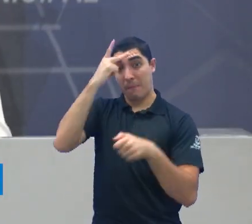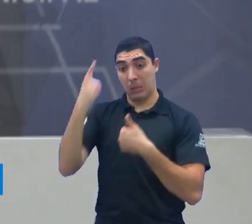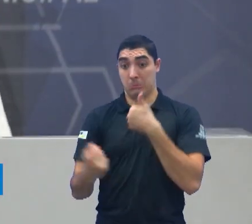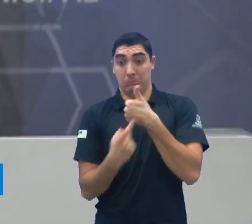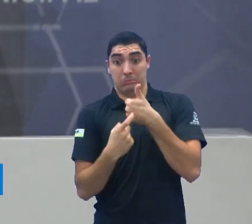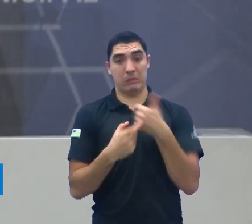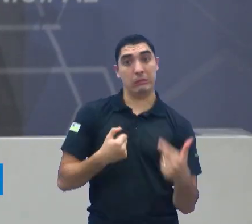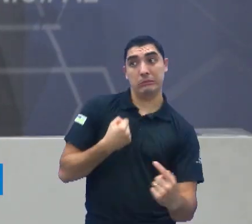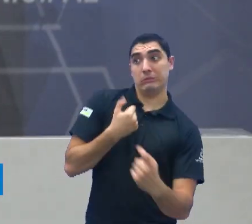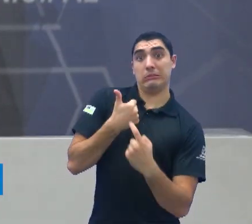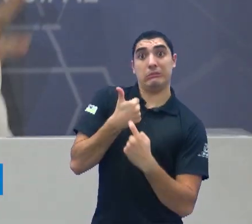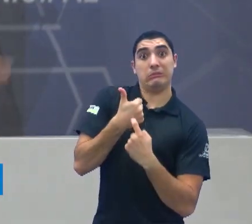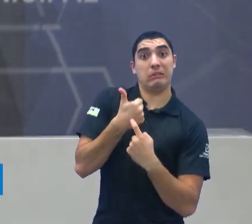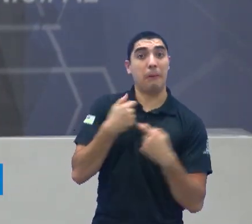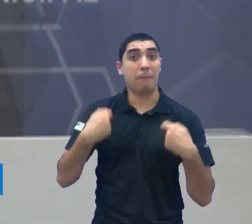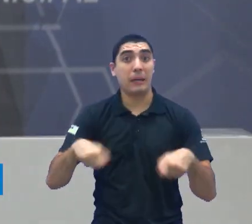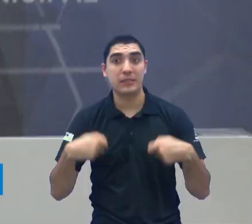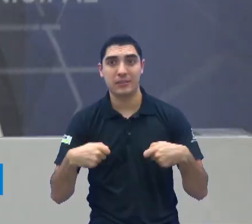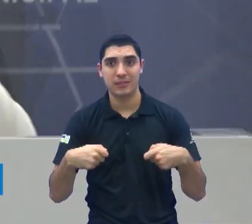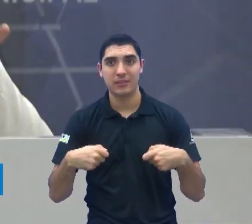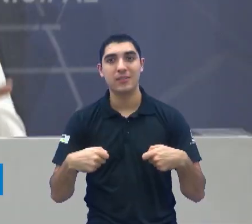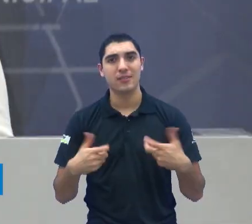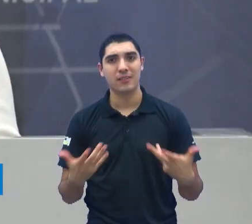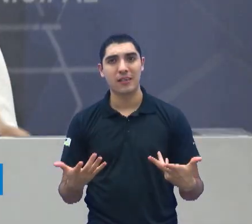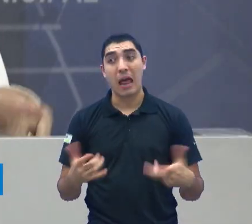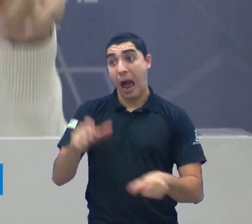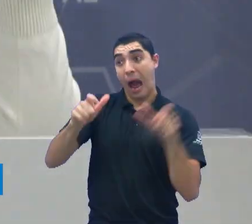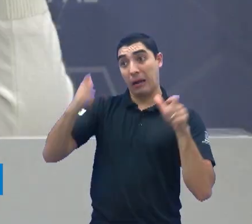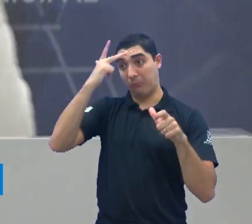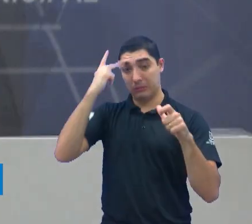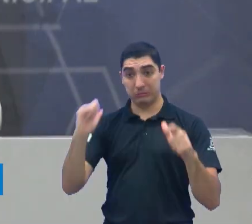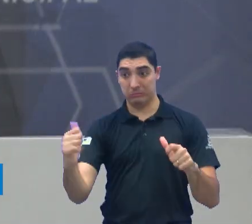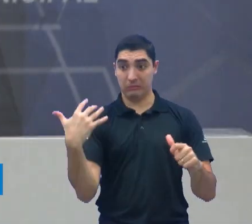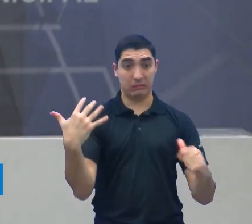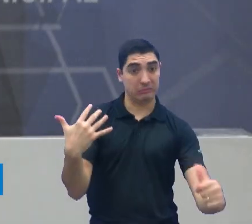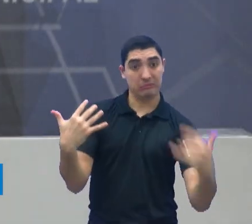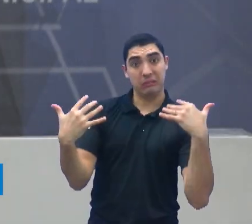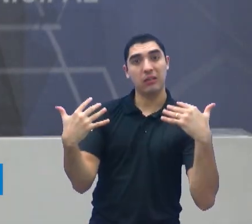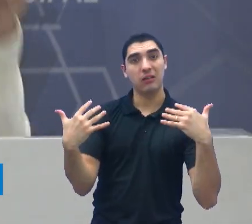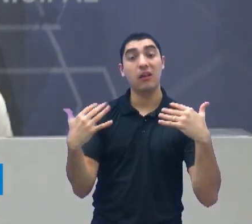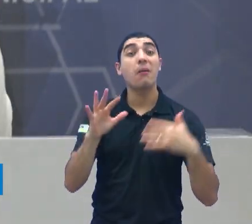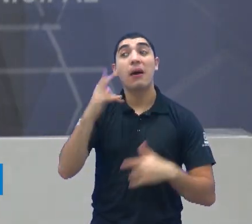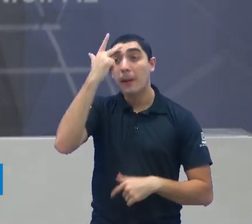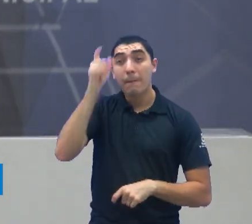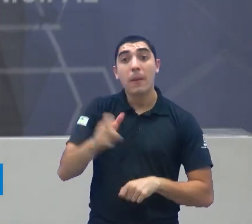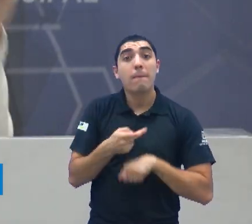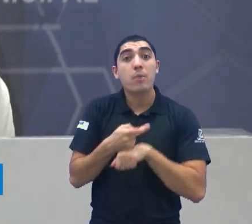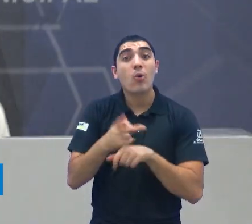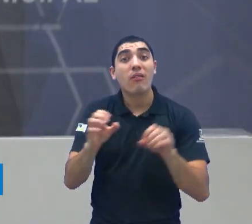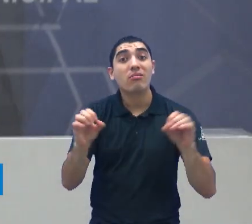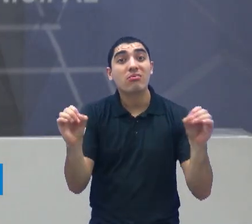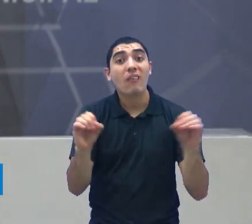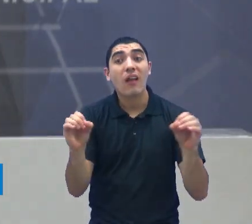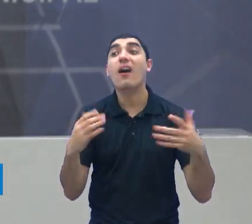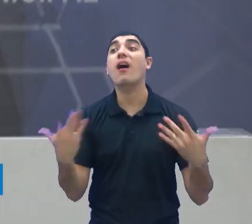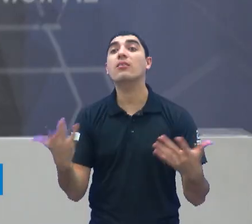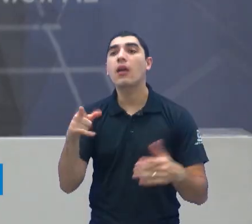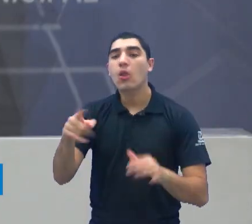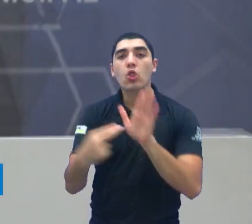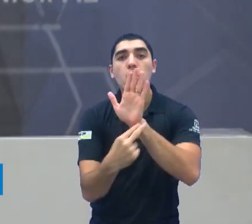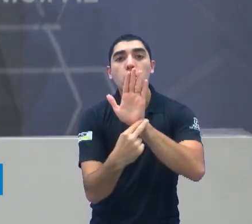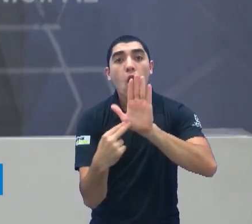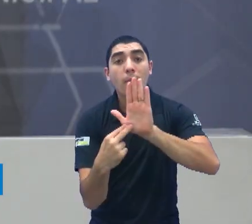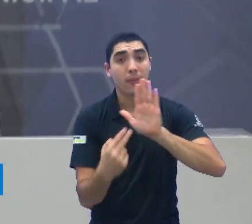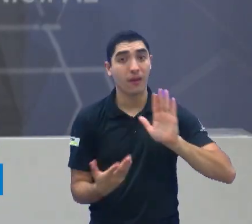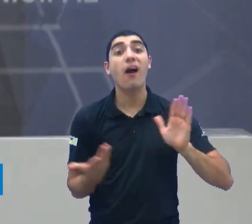para os seus, e para os seus que rasamente não vai buscar a fonte, porque se fosse buscar a fonte ia ver que não tem